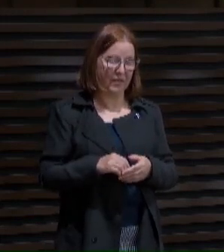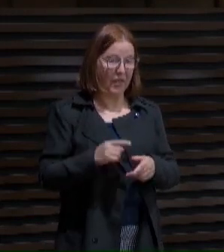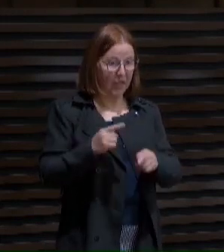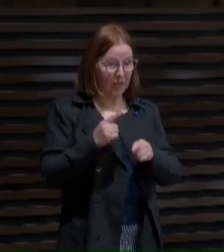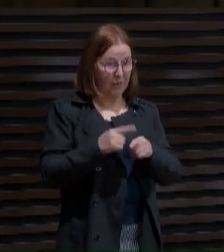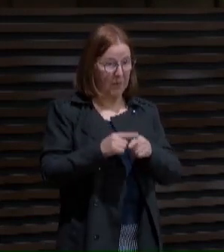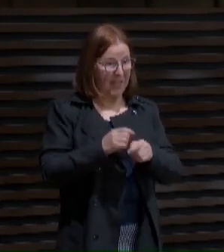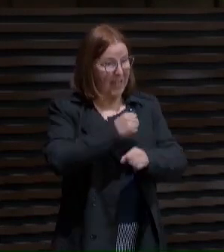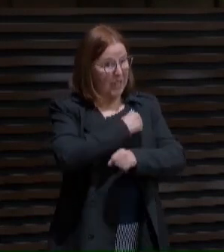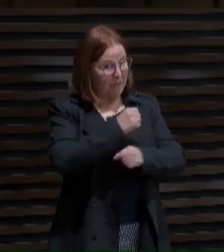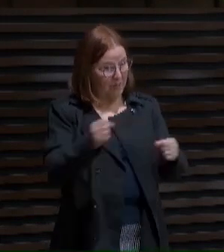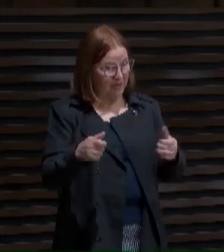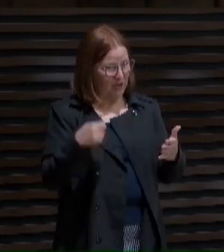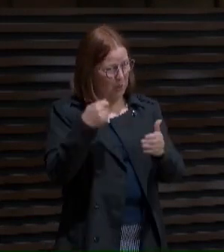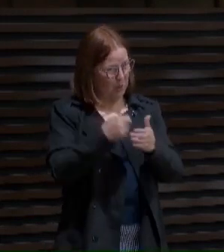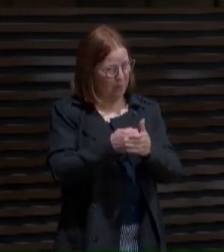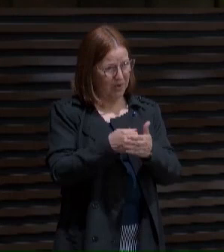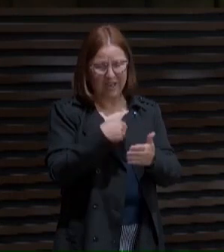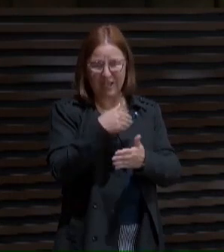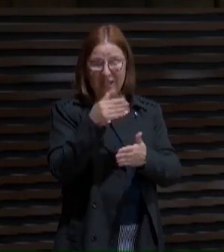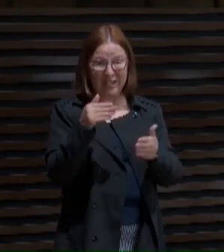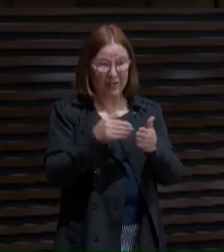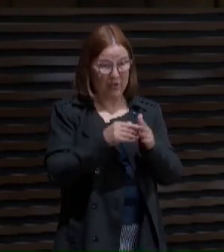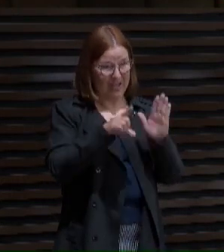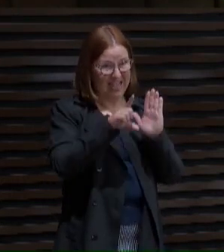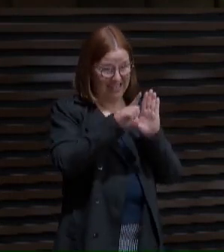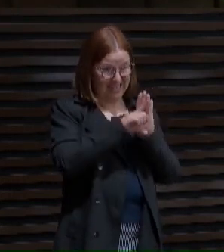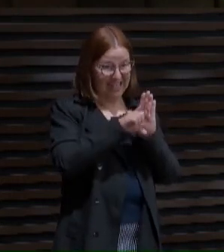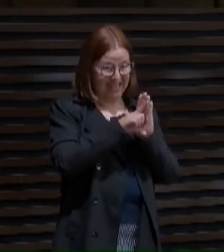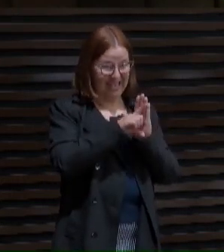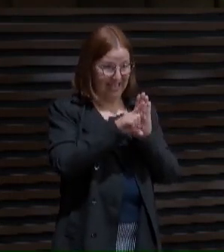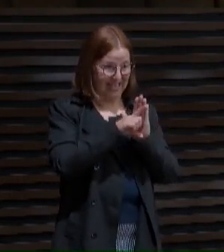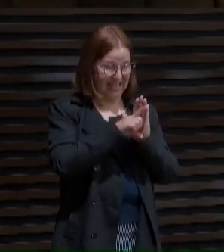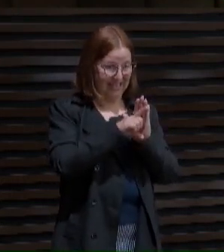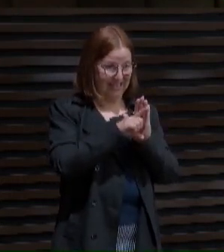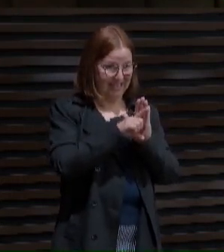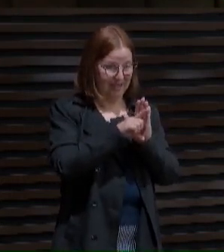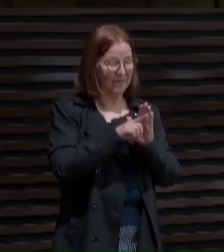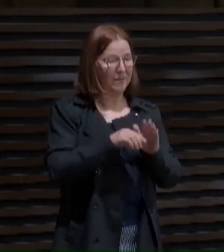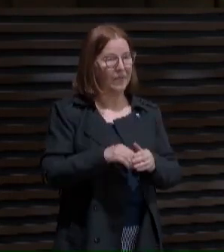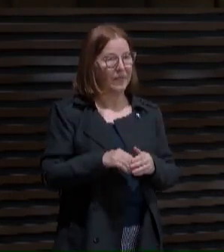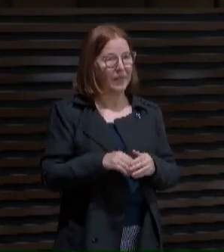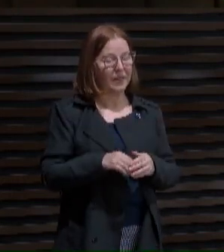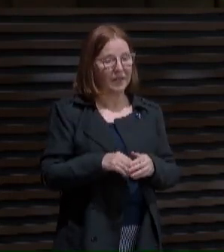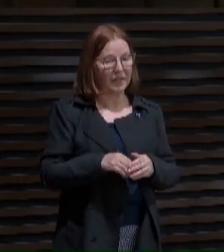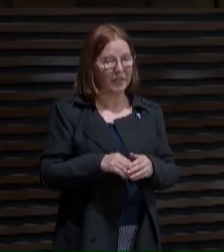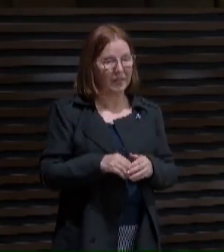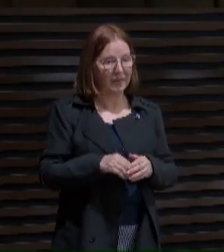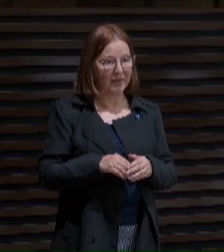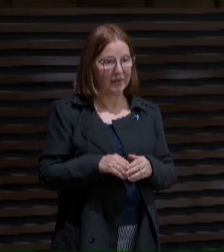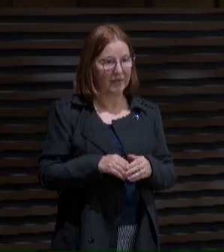até mesmo um único preceito da lei garante punição eterna no inferno. Assim, toda a raça humana